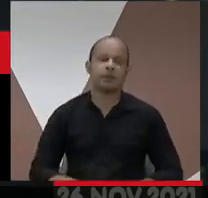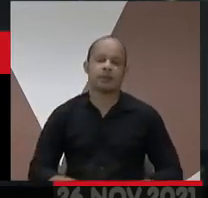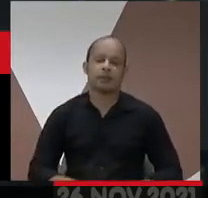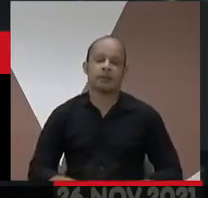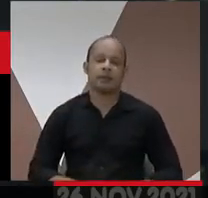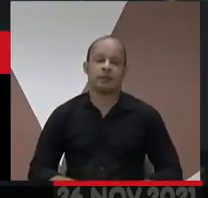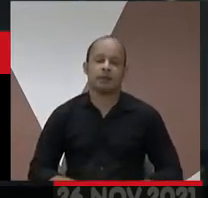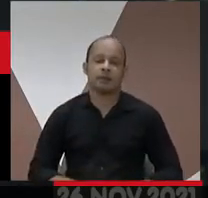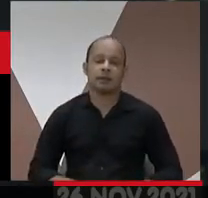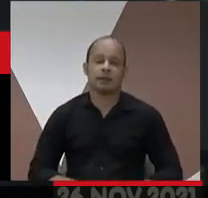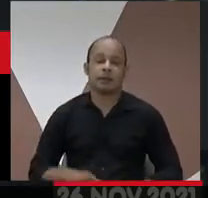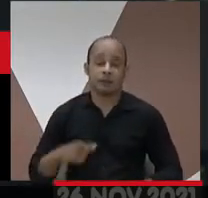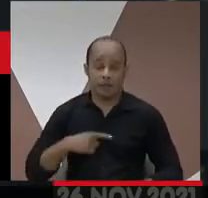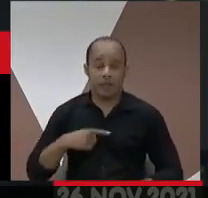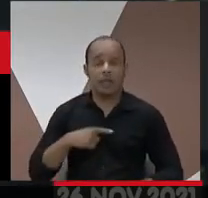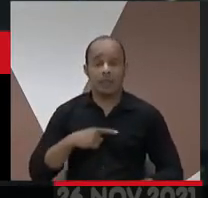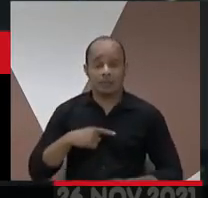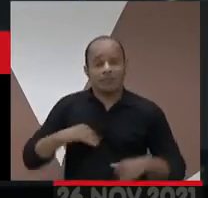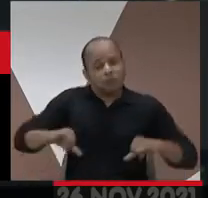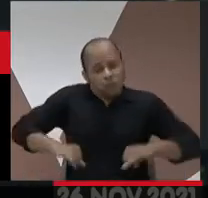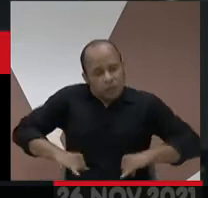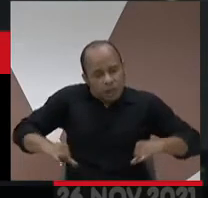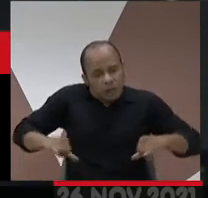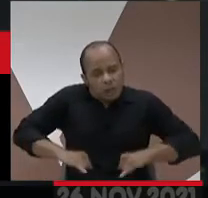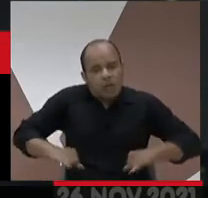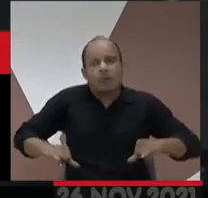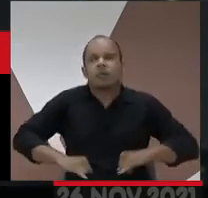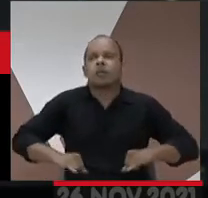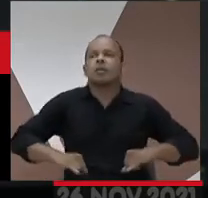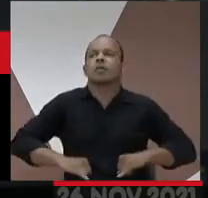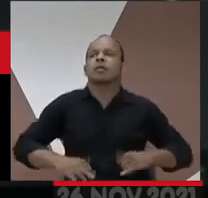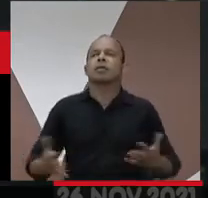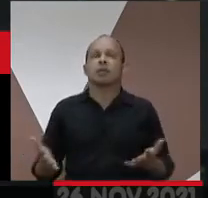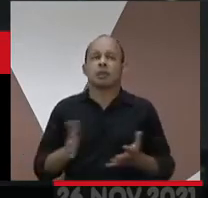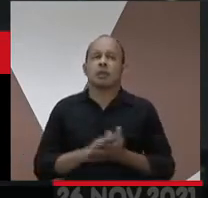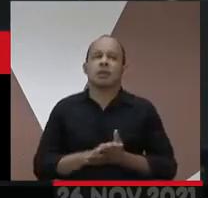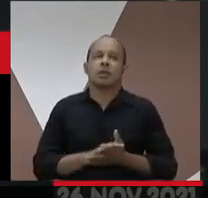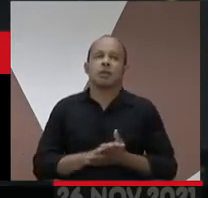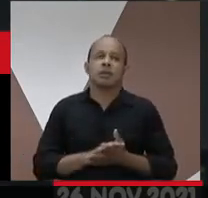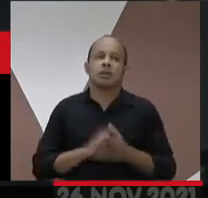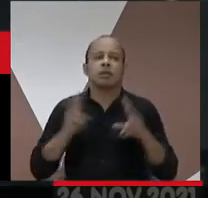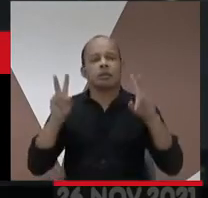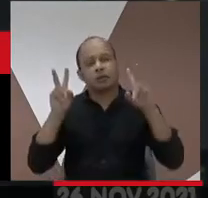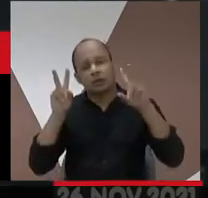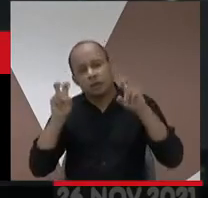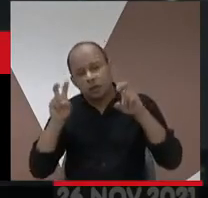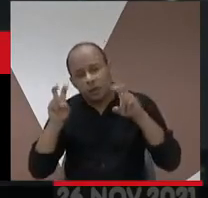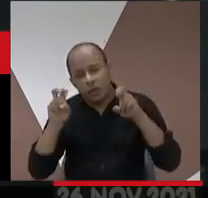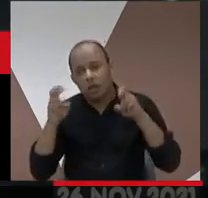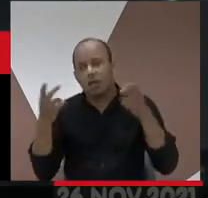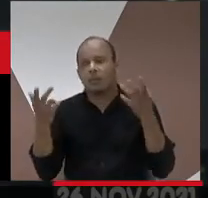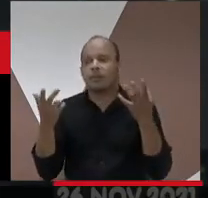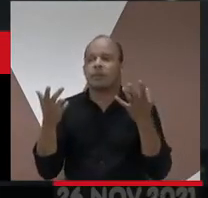termos de um assentamento, como é o Casa Branca,